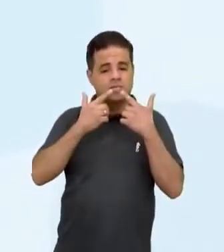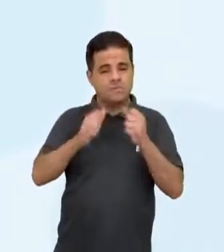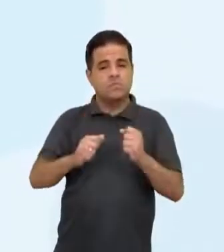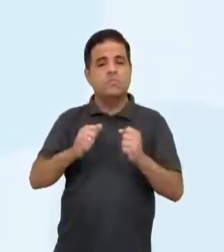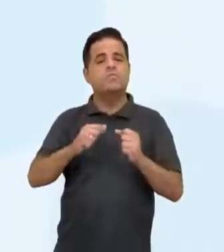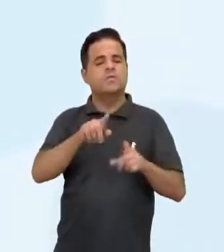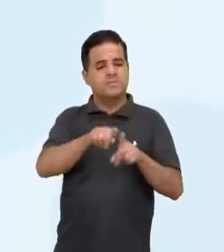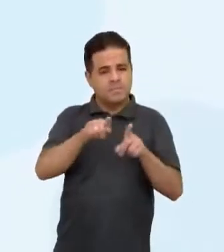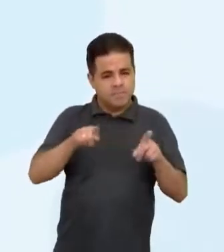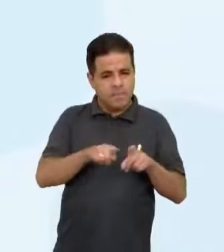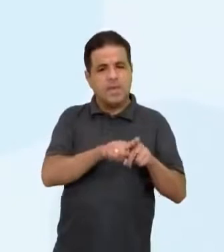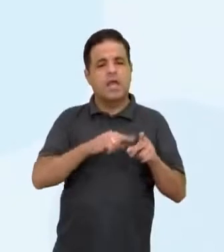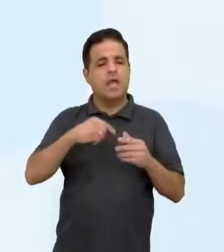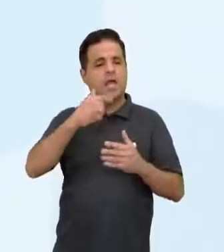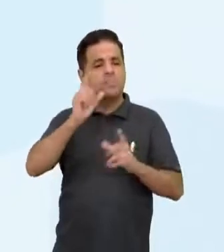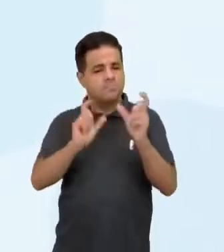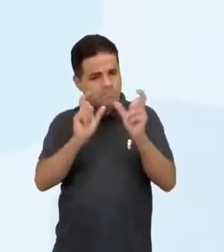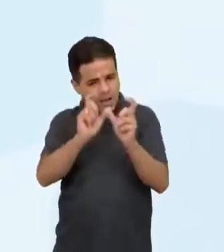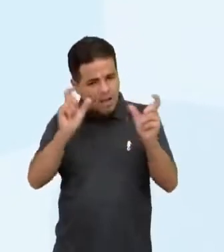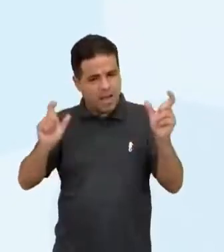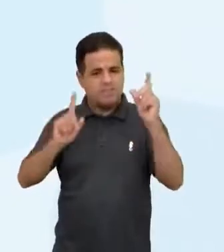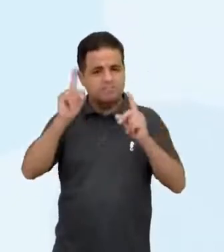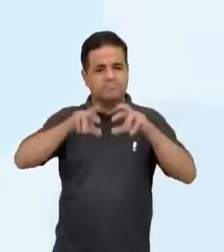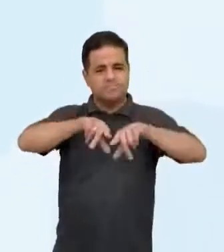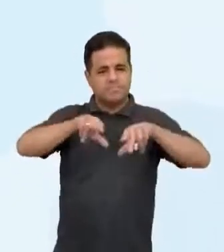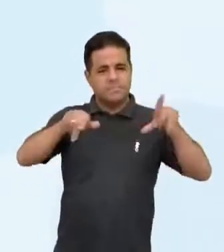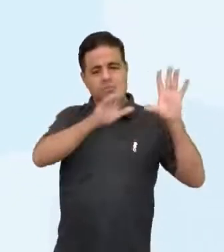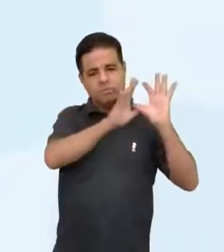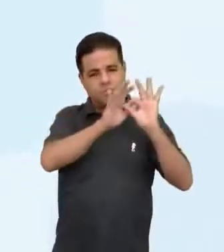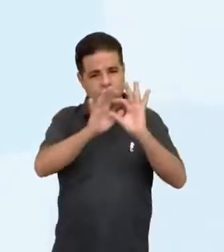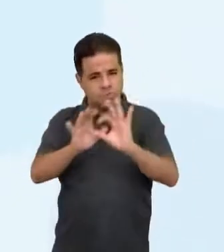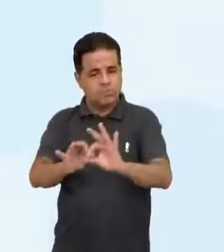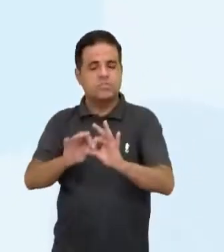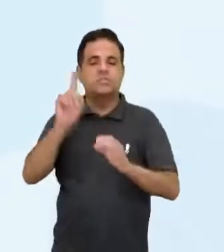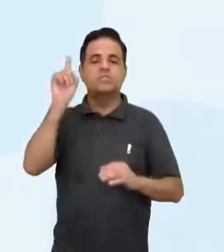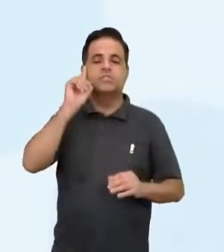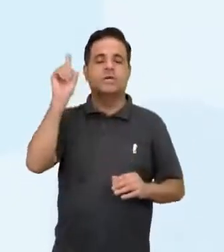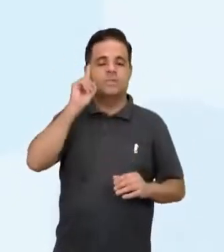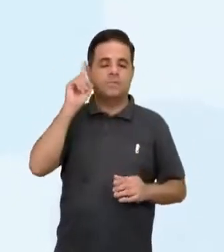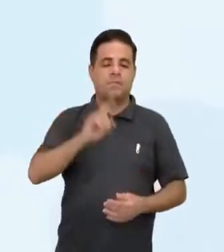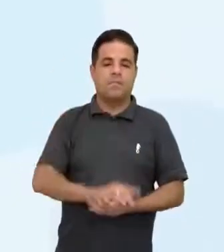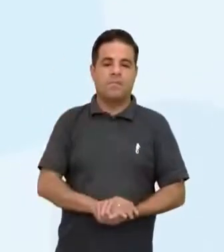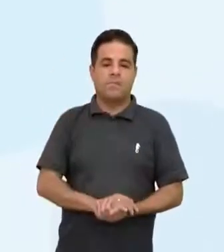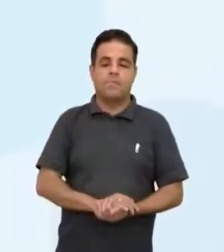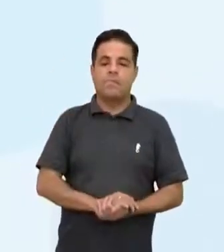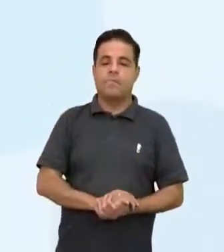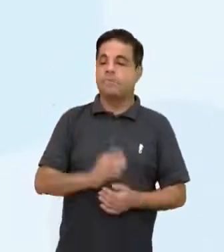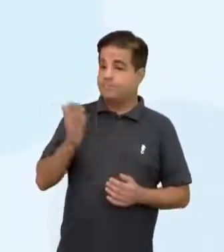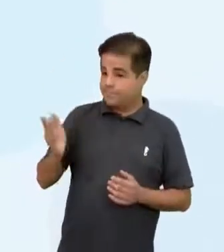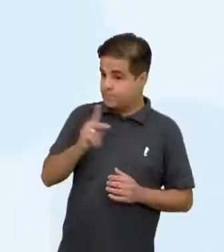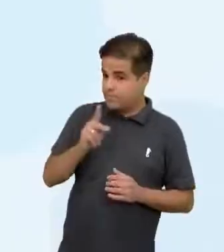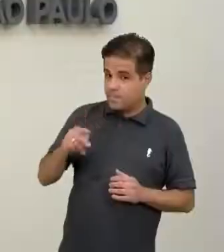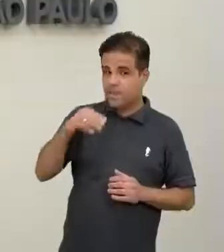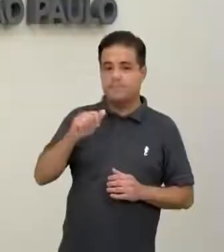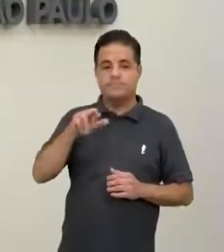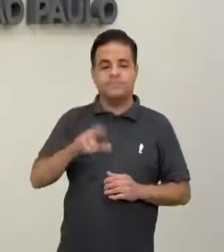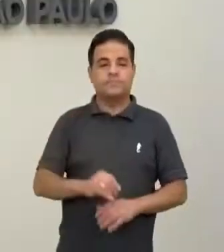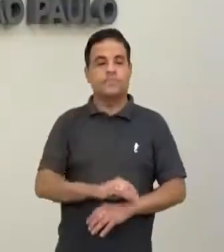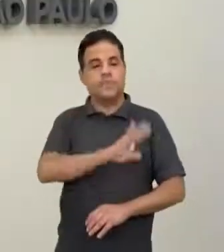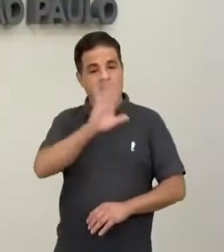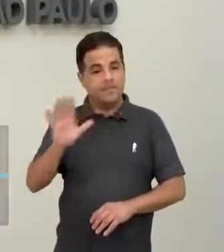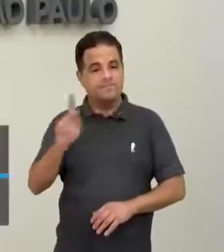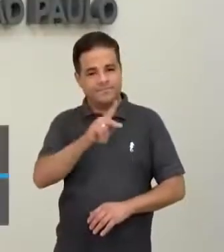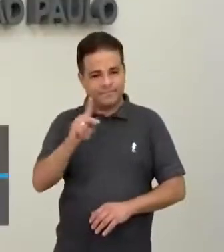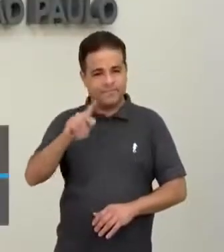de linguagem em palavras e expressões em diversos contextos do cotidiano. Mauro? Olá, professora